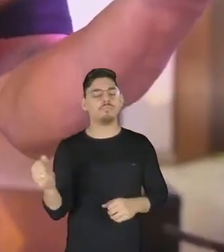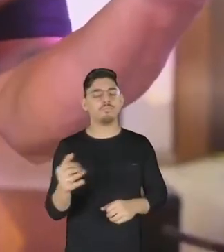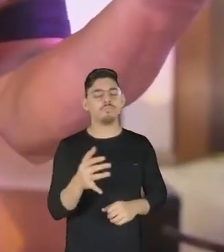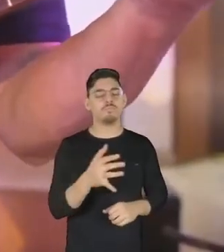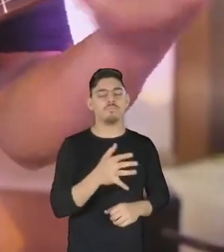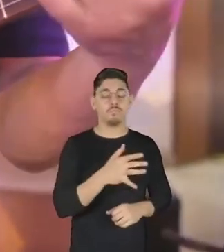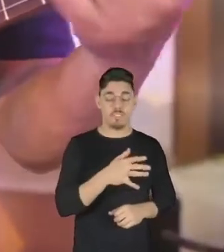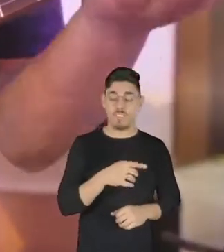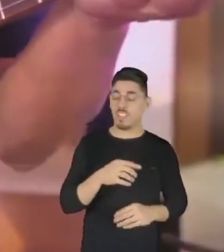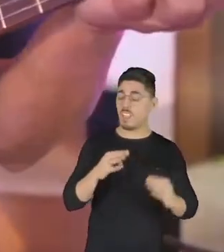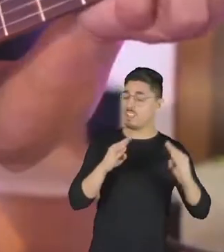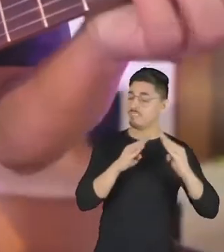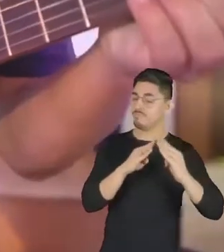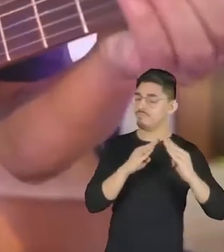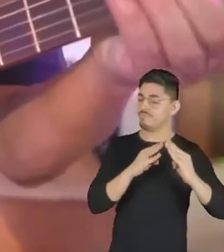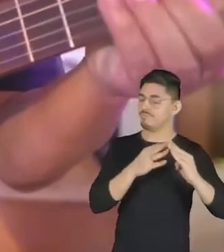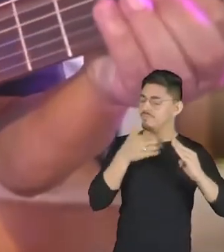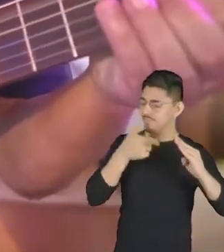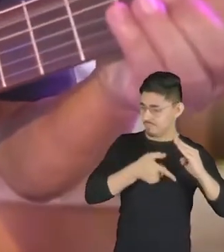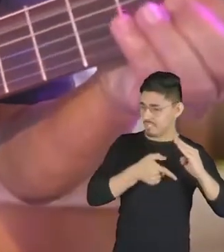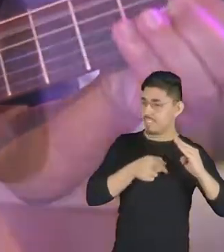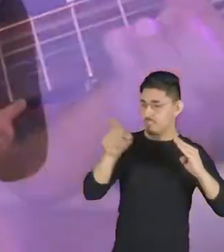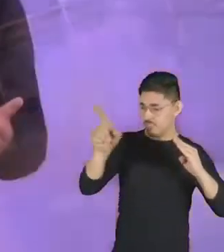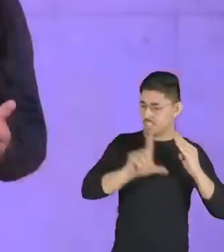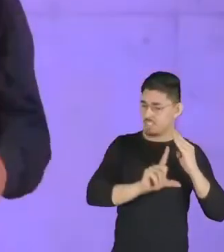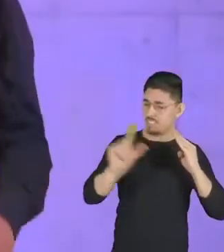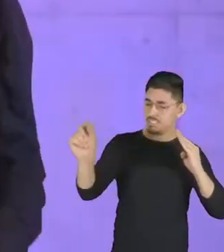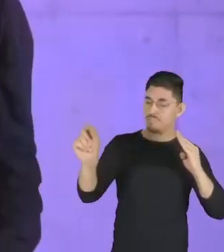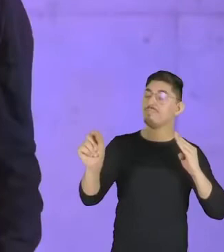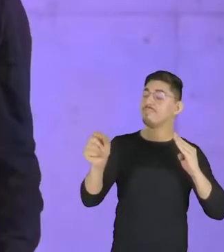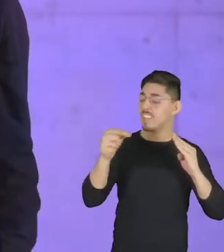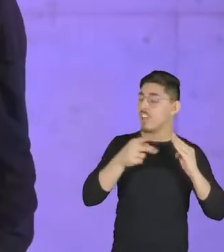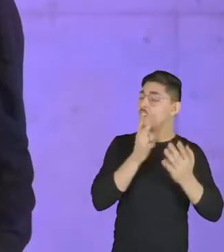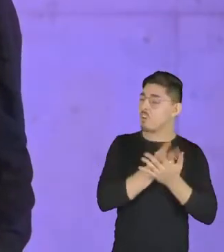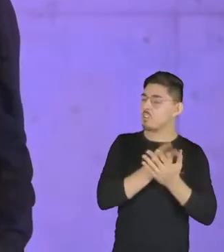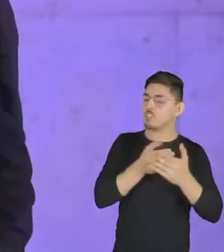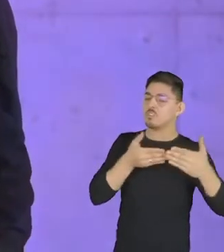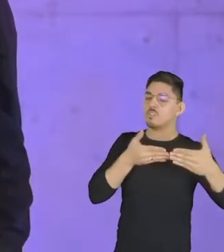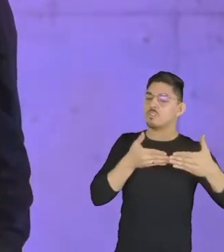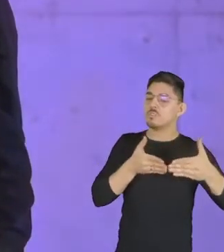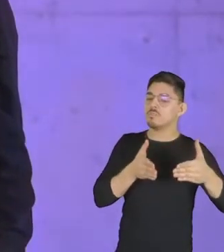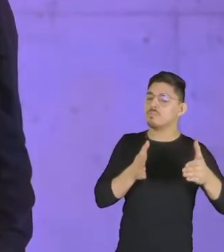A mesma casa tem portas